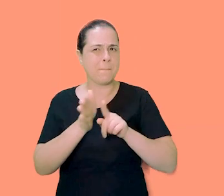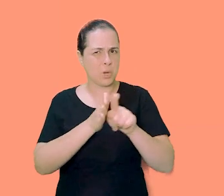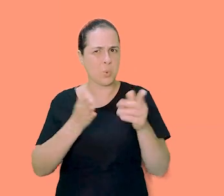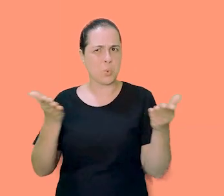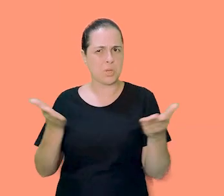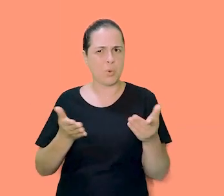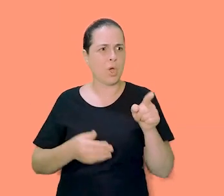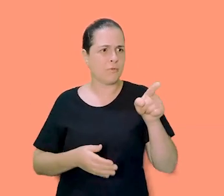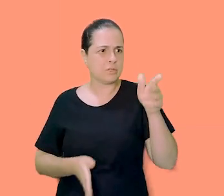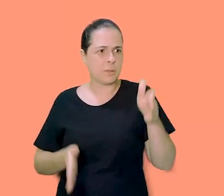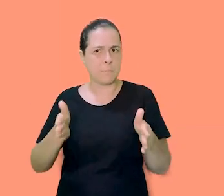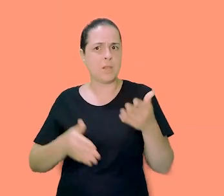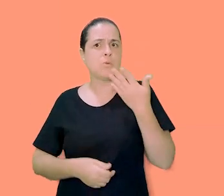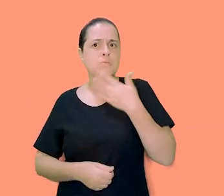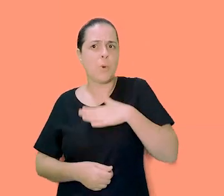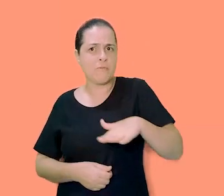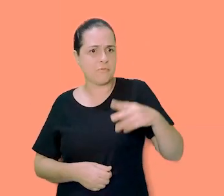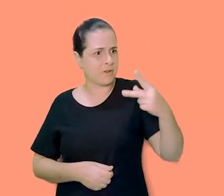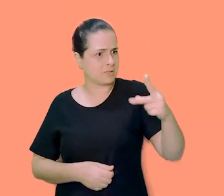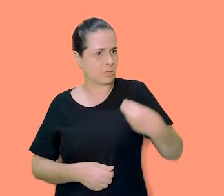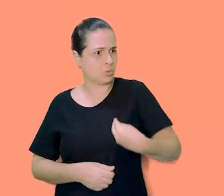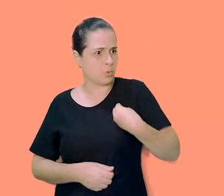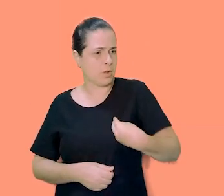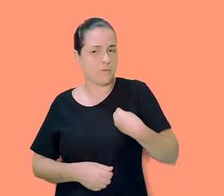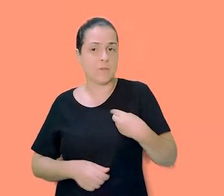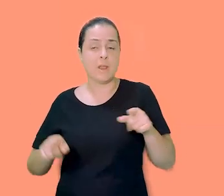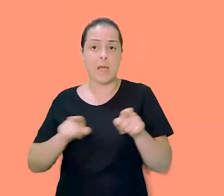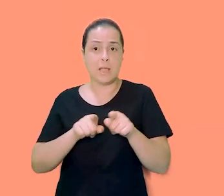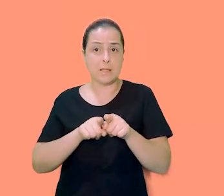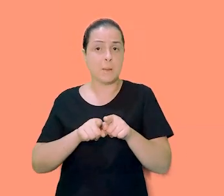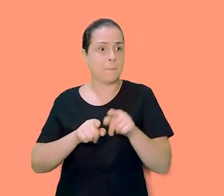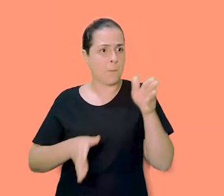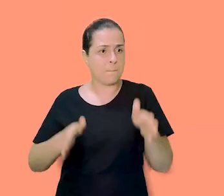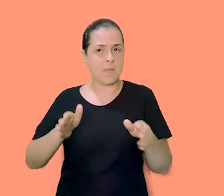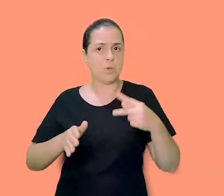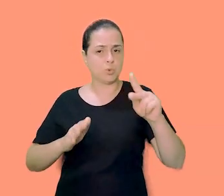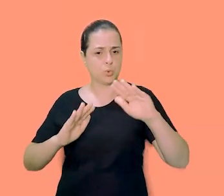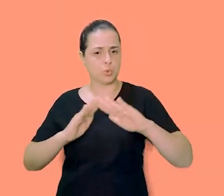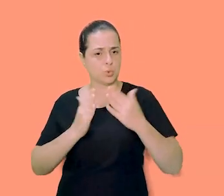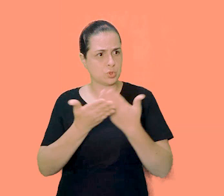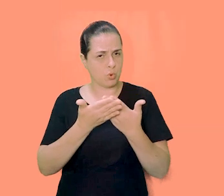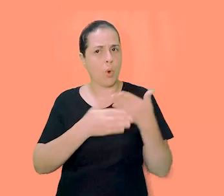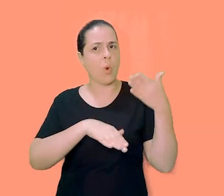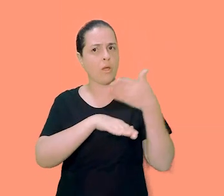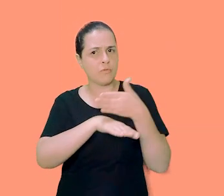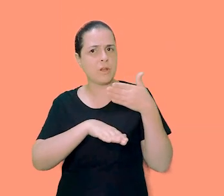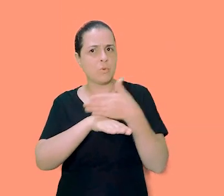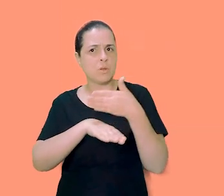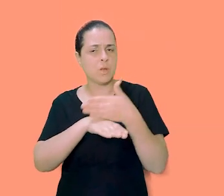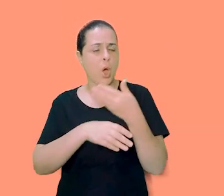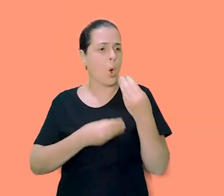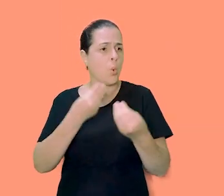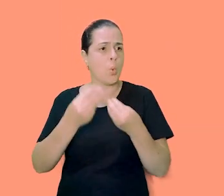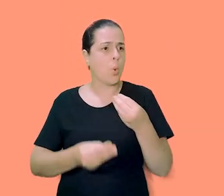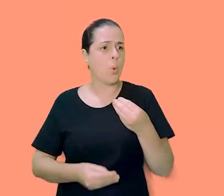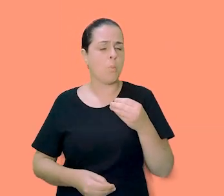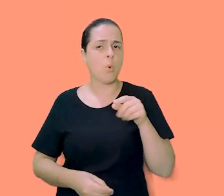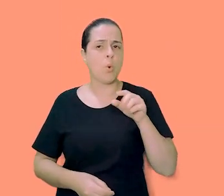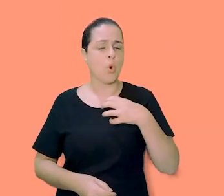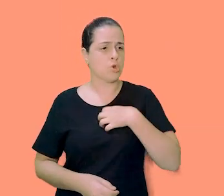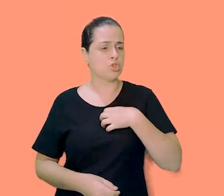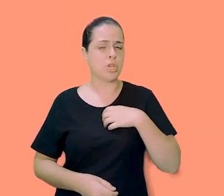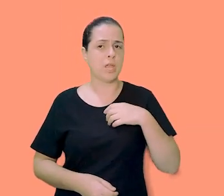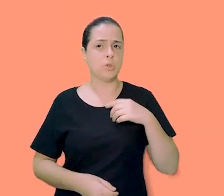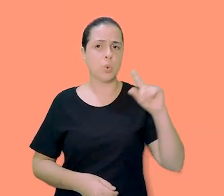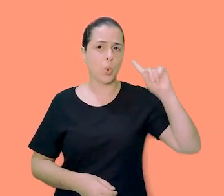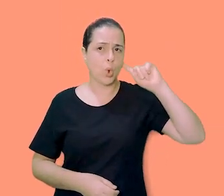primeiro, assim, dentro da tua infância e dentro da jornada escolar, o fato de você ser surda,